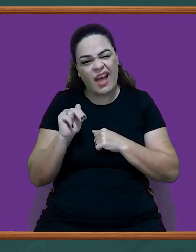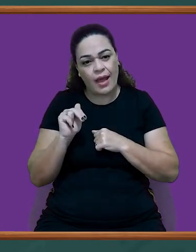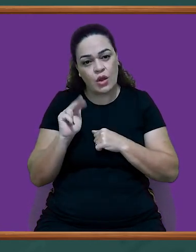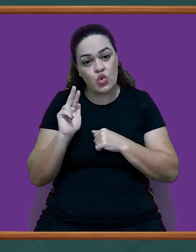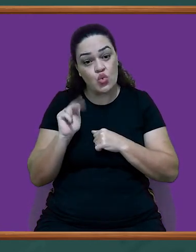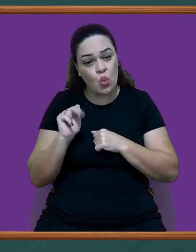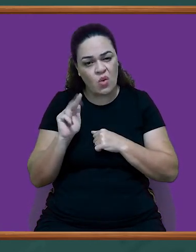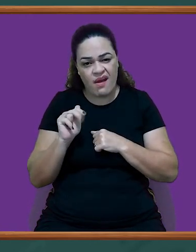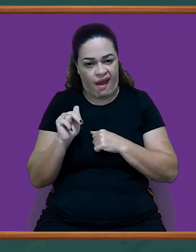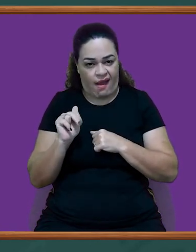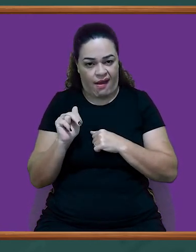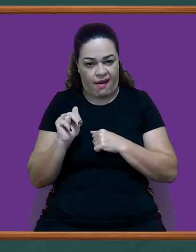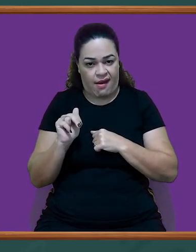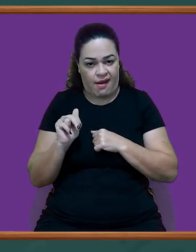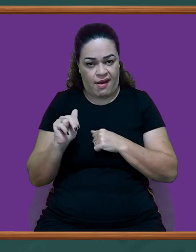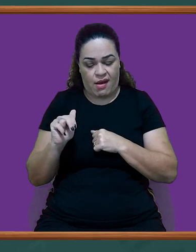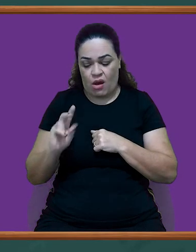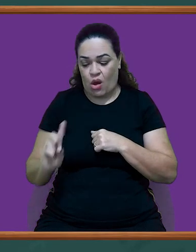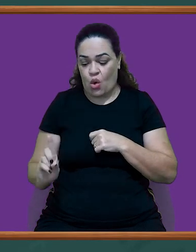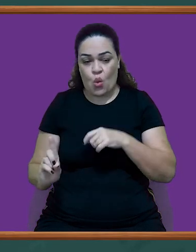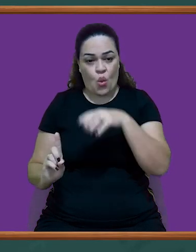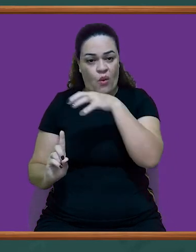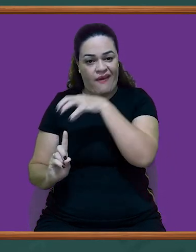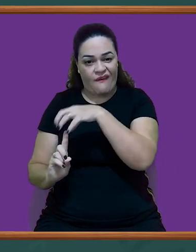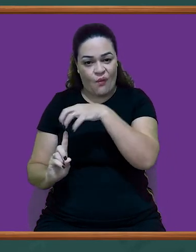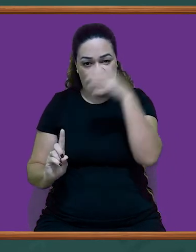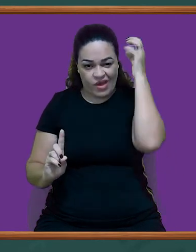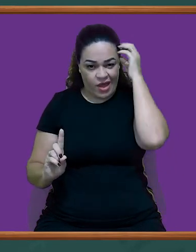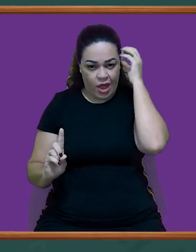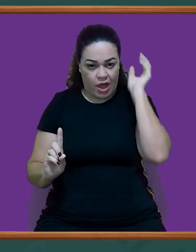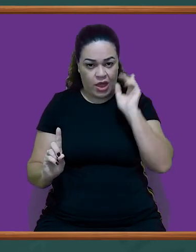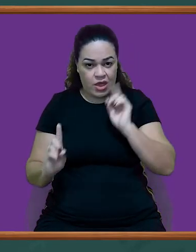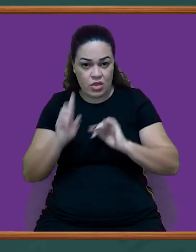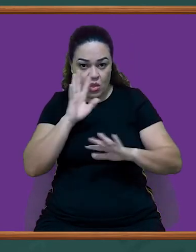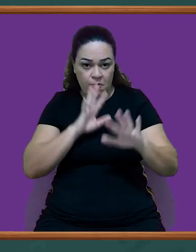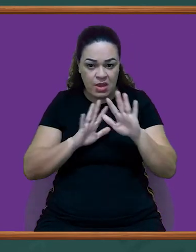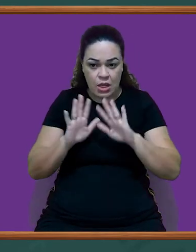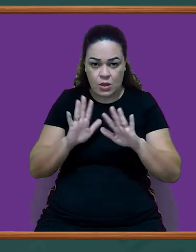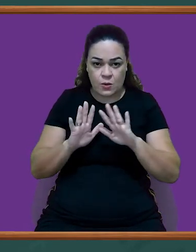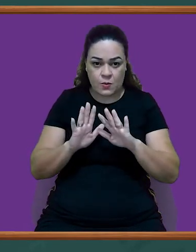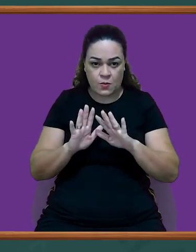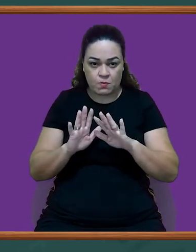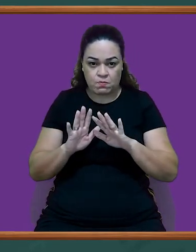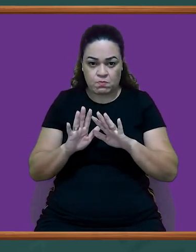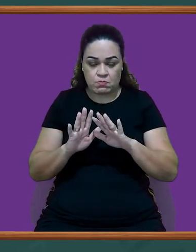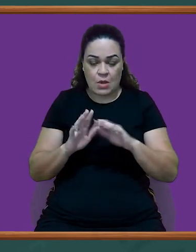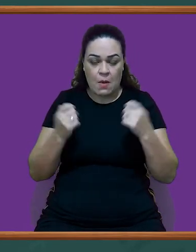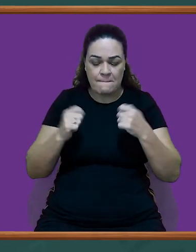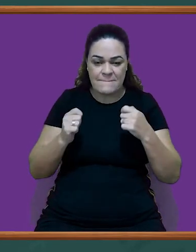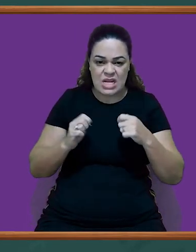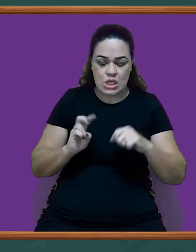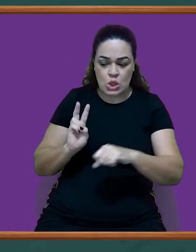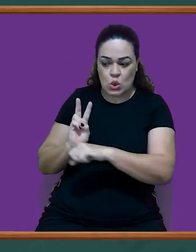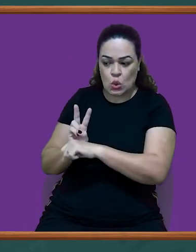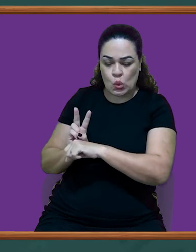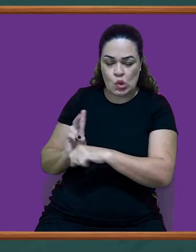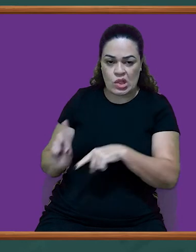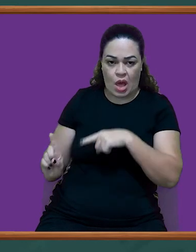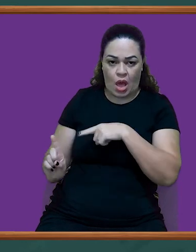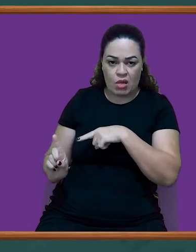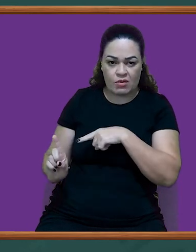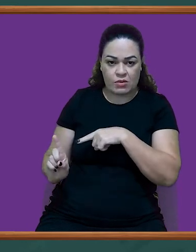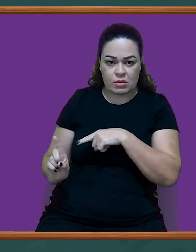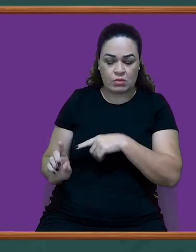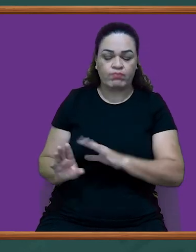colocar o meu rei em perigo nem mesmo no rock se eu for passar por um lugar perigoso com meu rei eu não posso fazer o rock